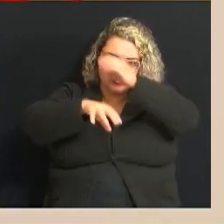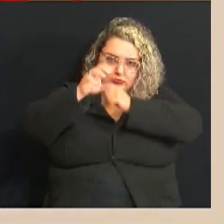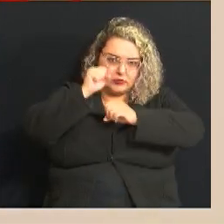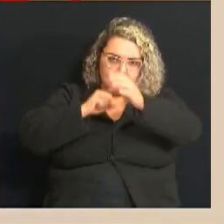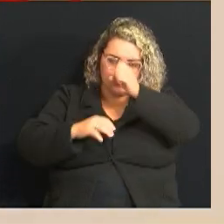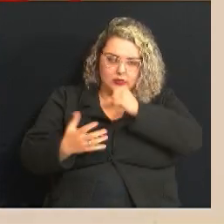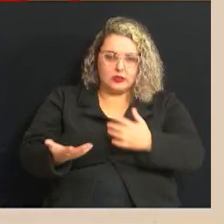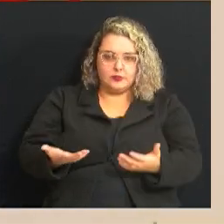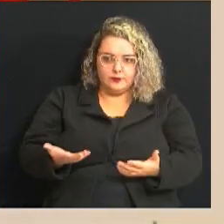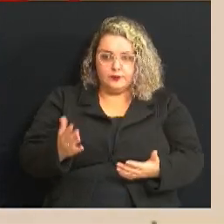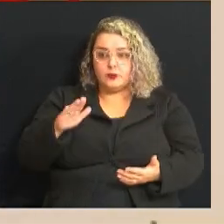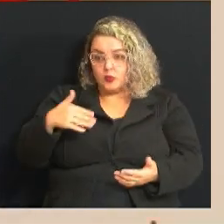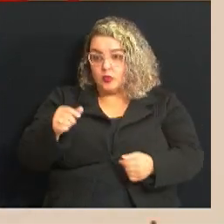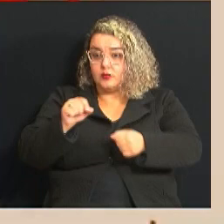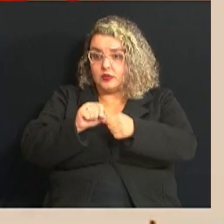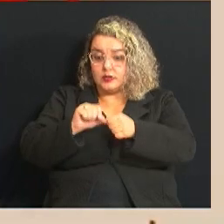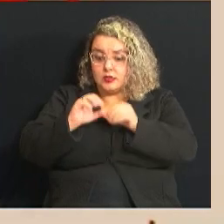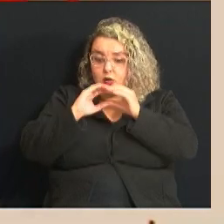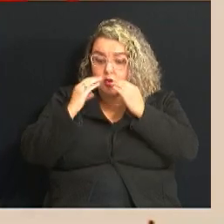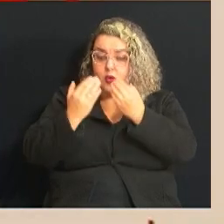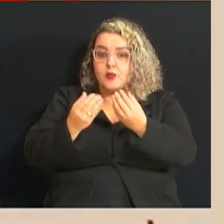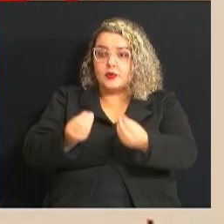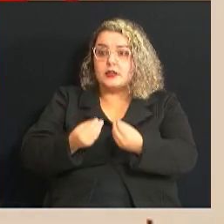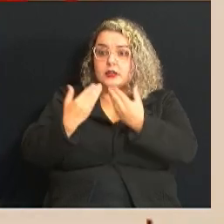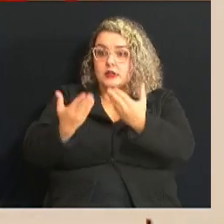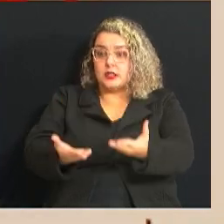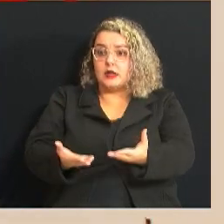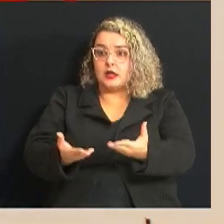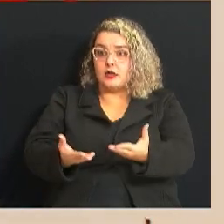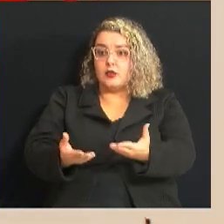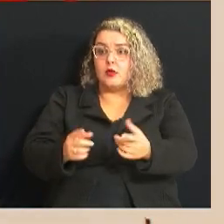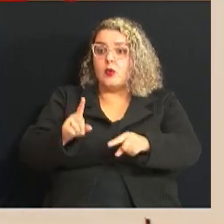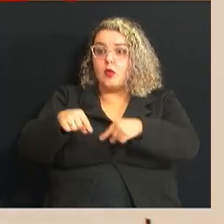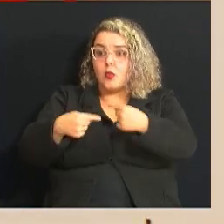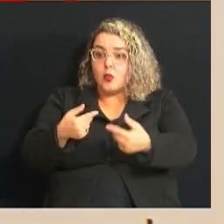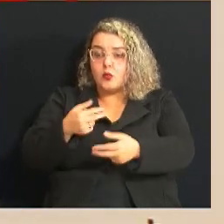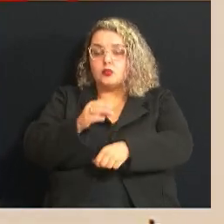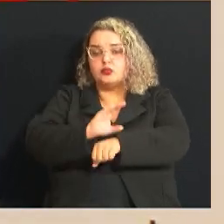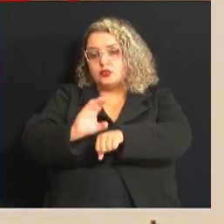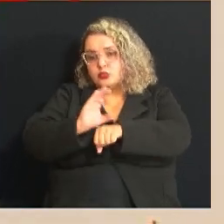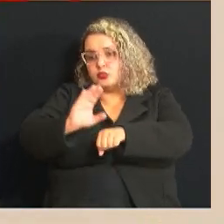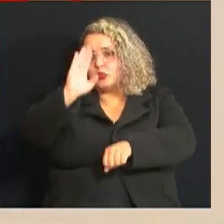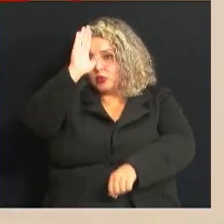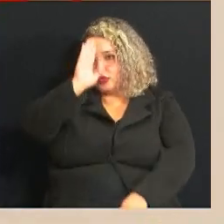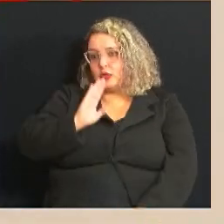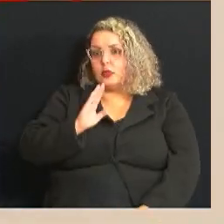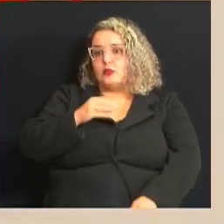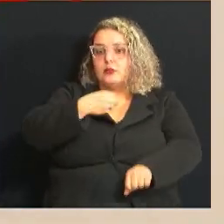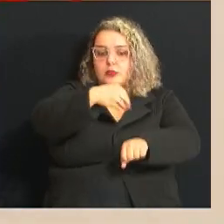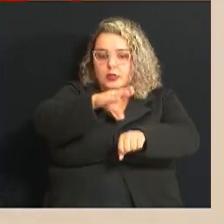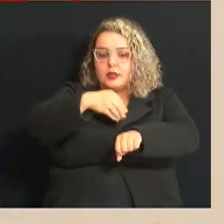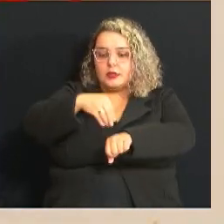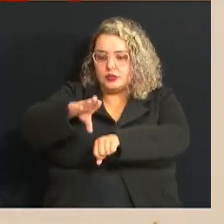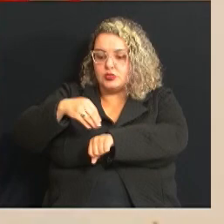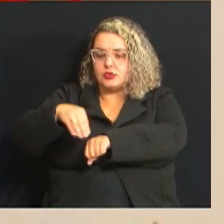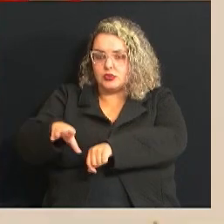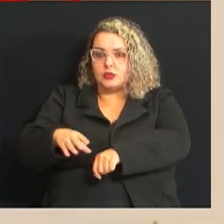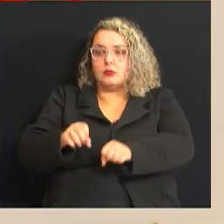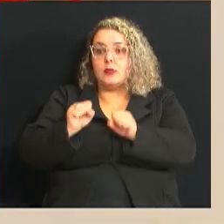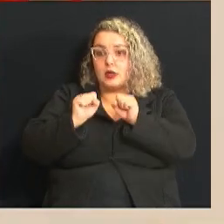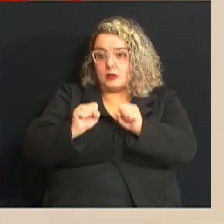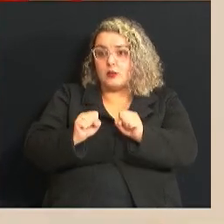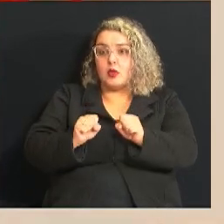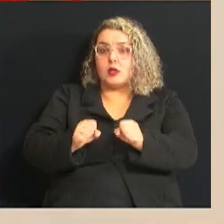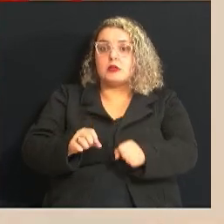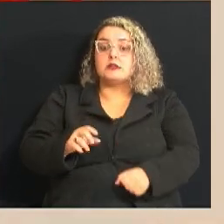eles estão fazendo o coletivo, a gente dá outras sacadas para ele, outros cursos gratuitos, a gente indica a eles também, para que eles possam sempre